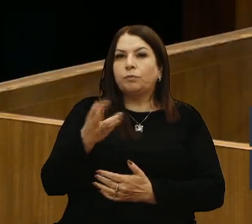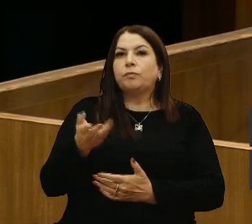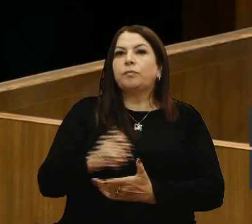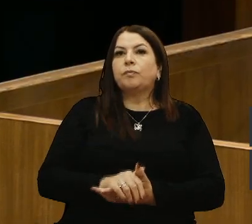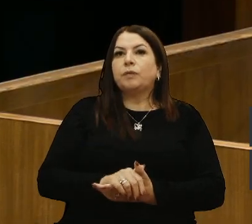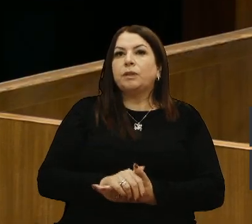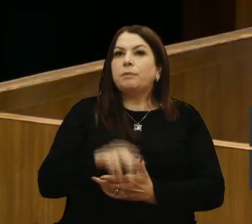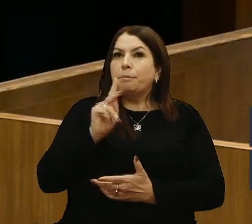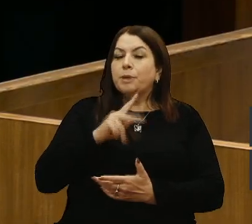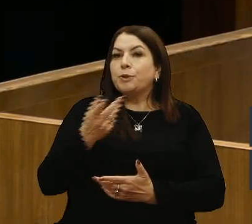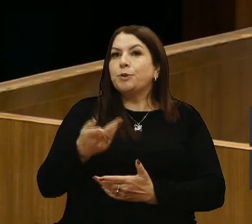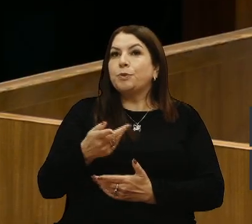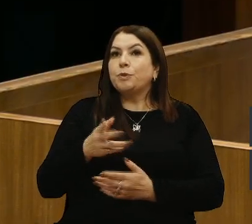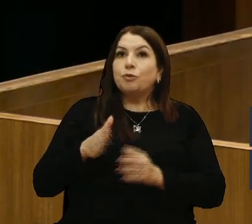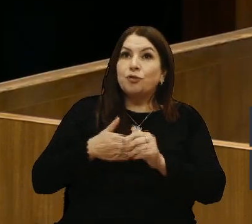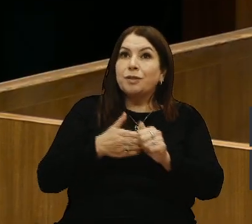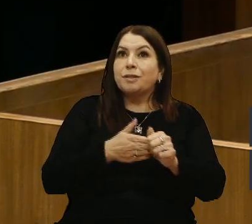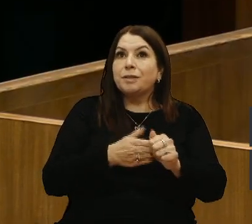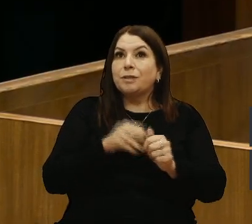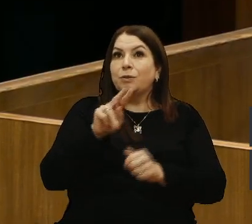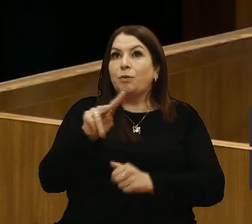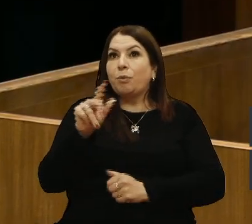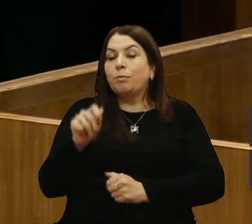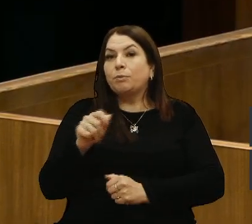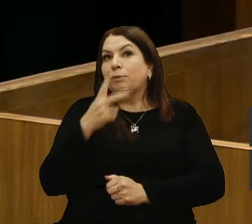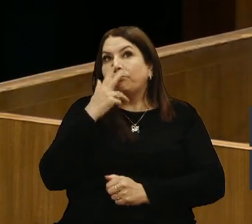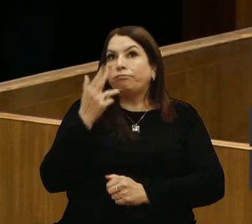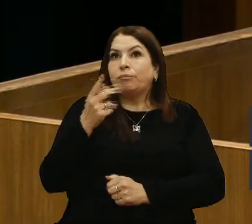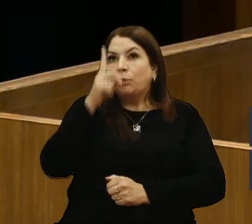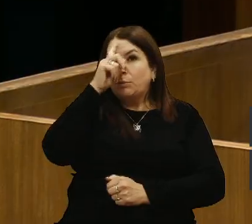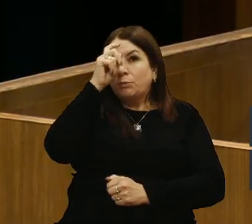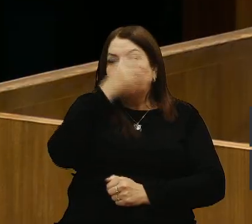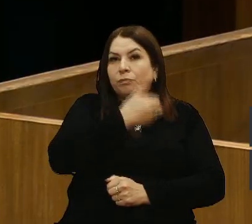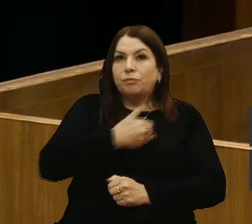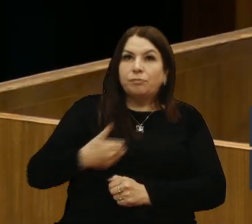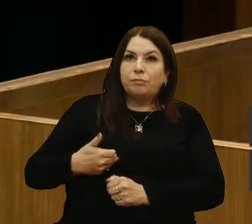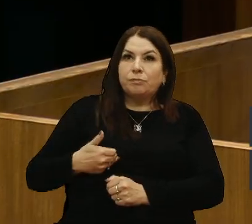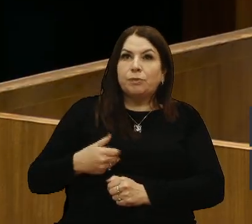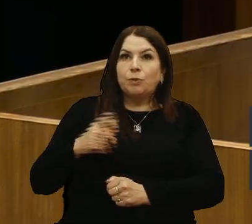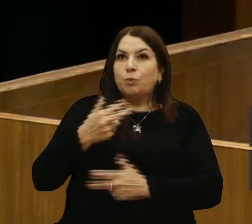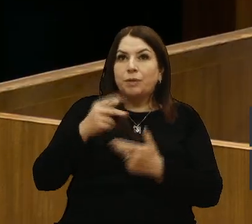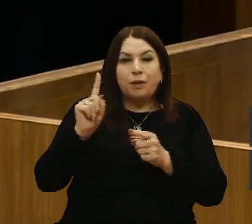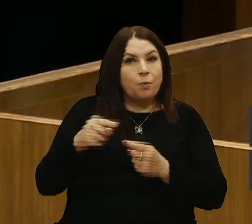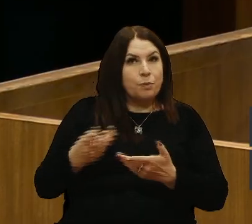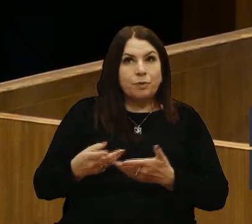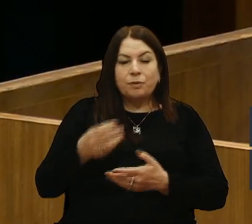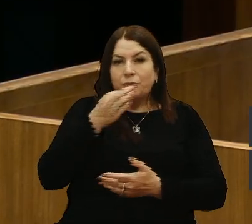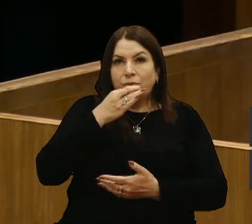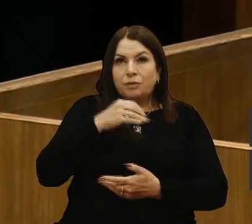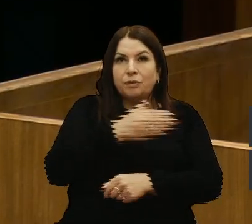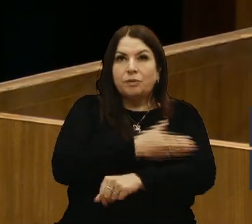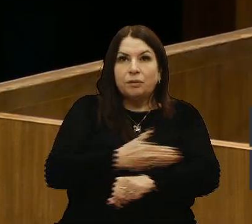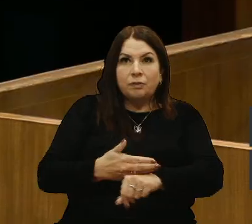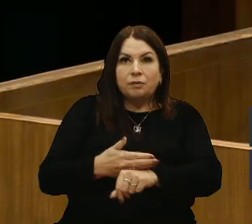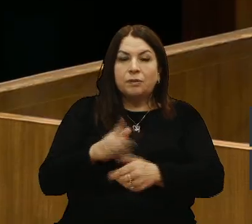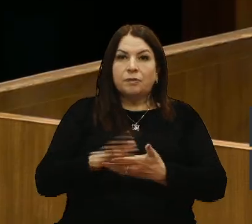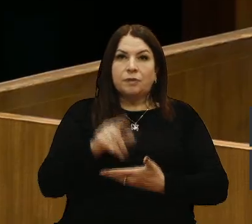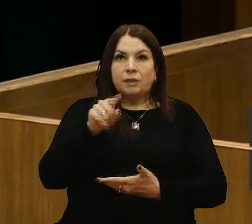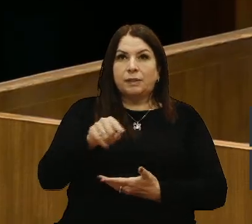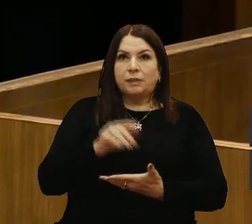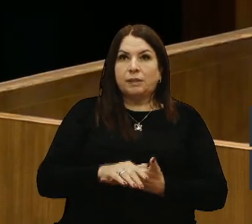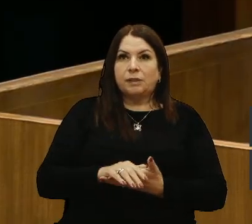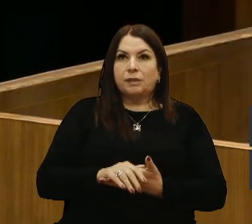as pessoas estão direcionando para a UPA como se fosse um hospital público, coisa que não é. E Caxias se acostumou assim. E